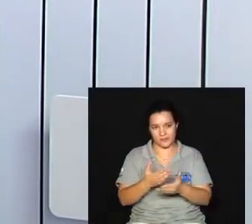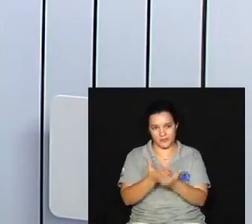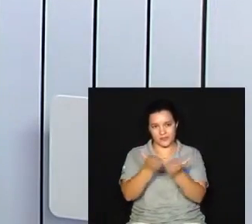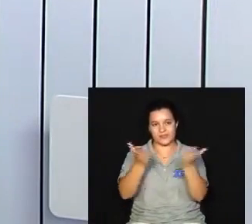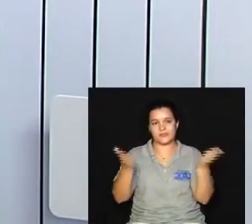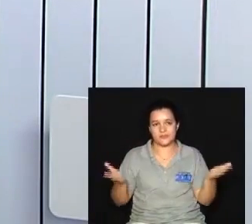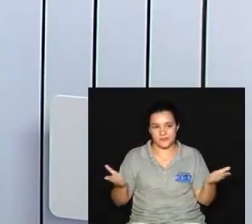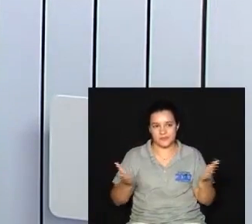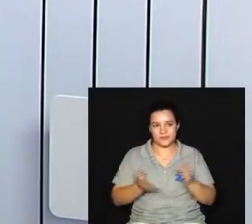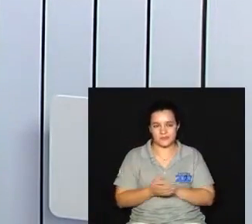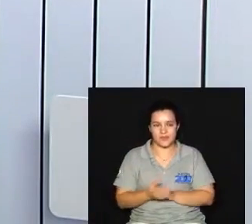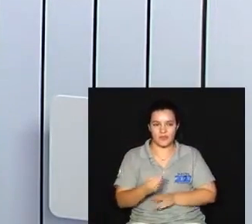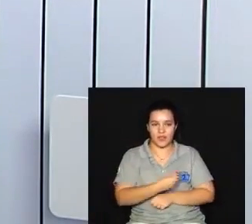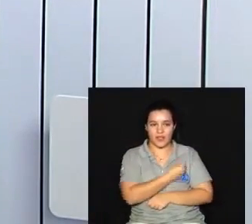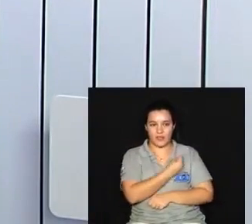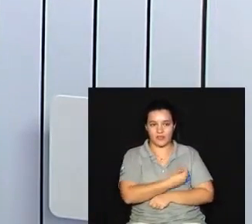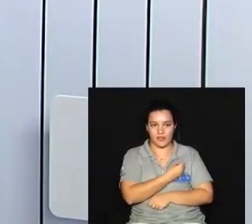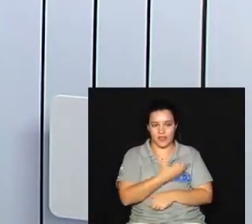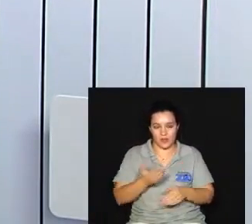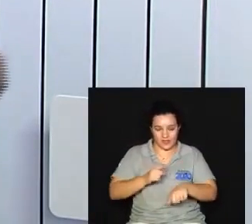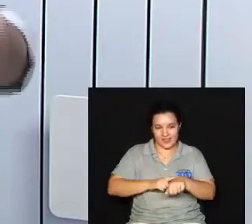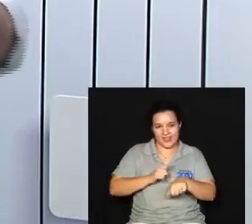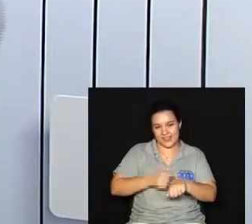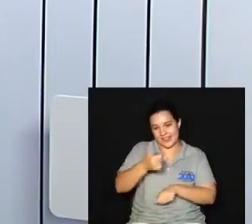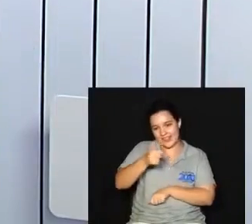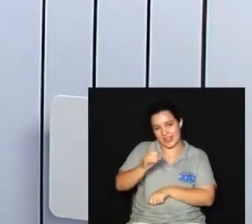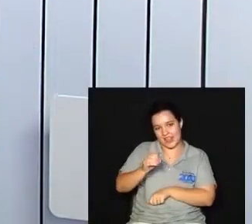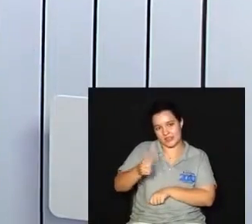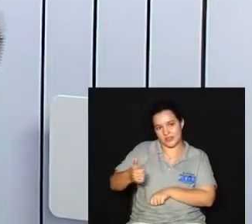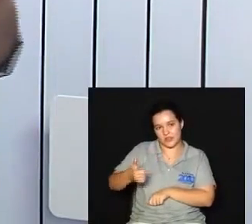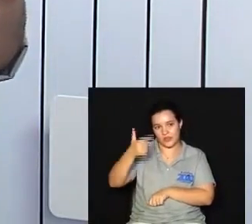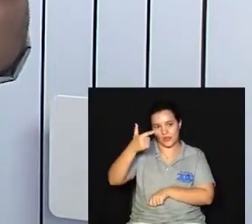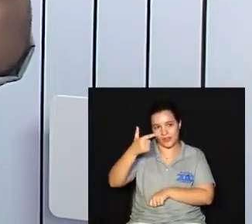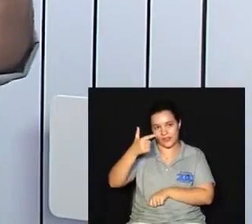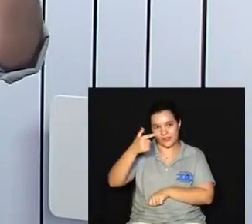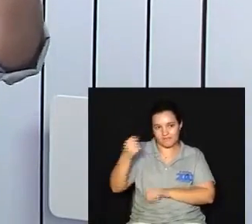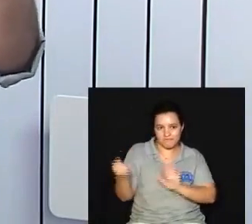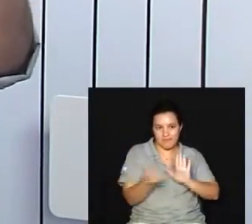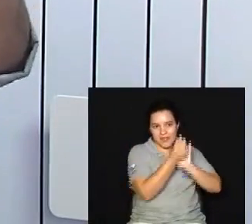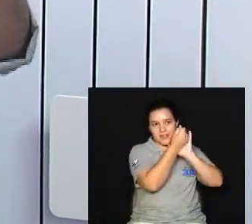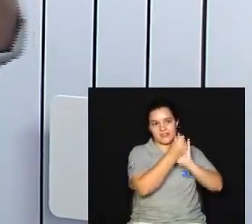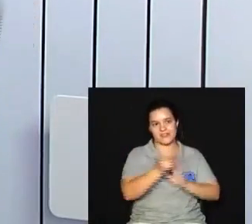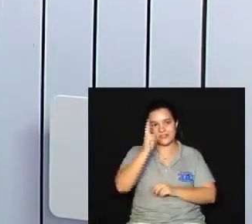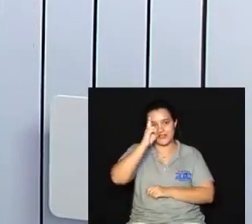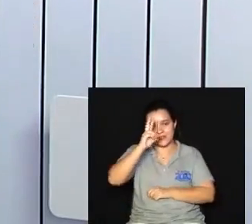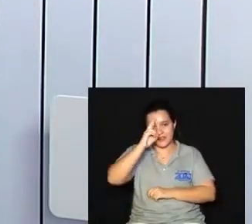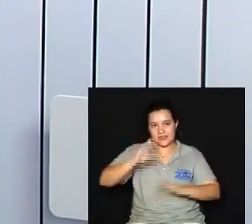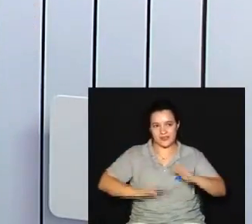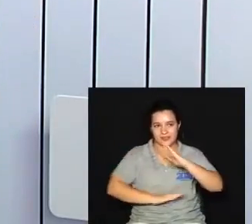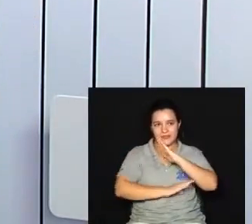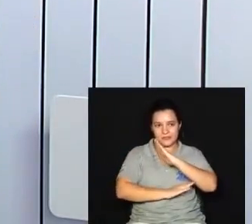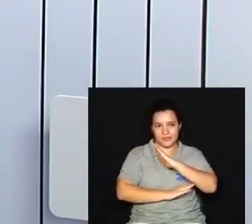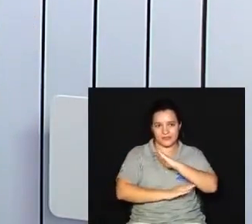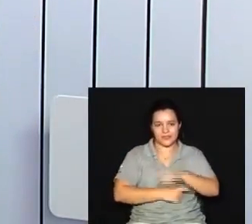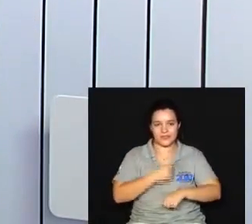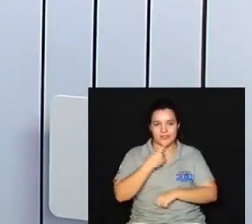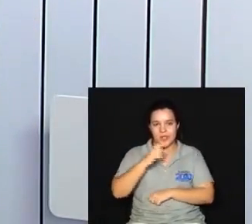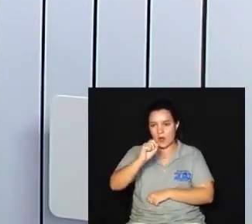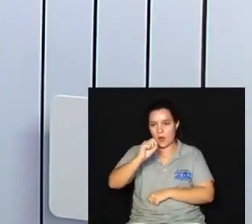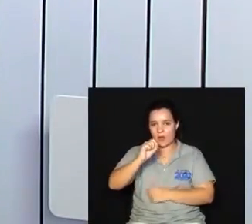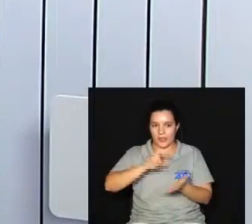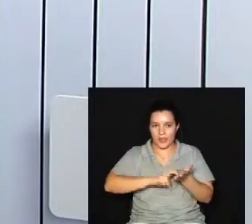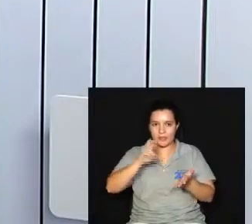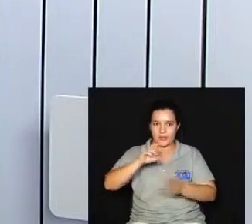essa atualização ao vivo, 10 horas e 12 minutos, cobertura histórica da TV Câmara Campinas, desde as 8 horas da